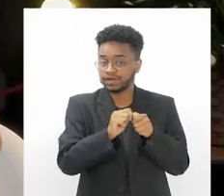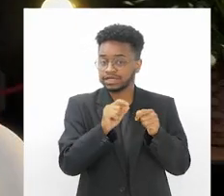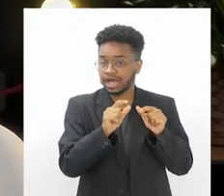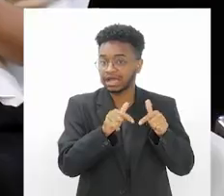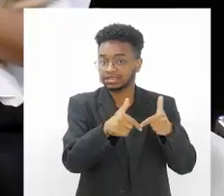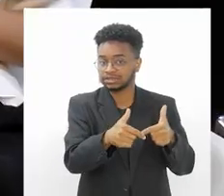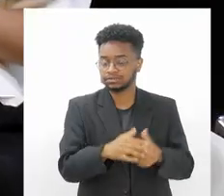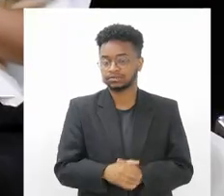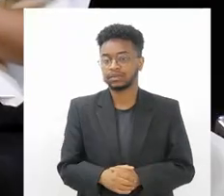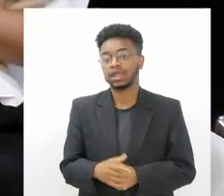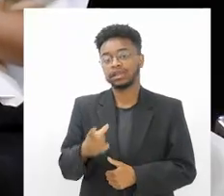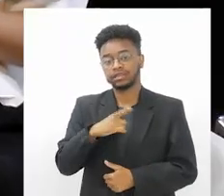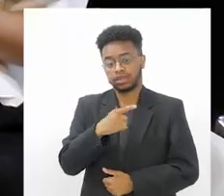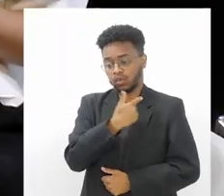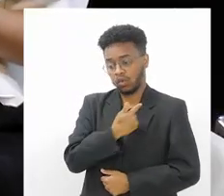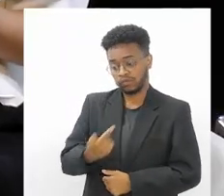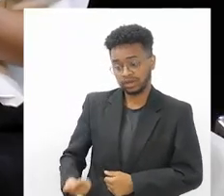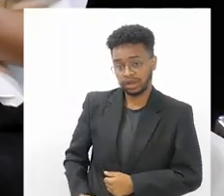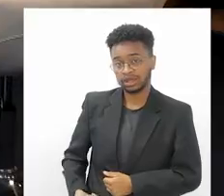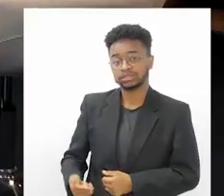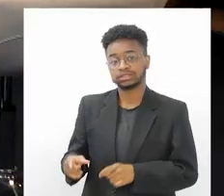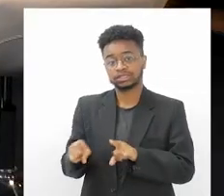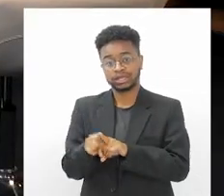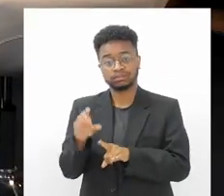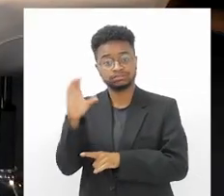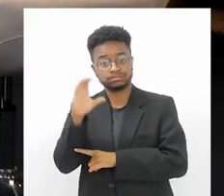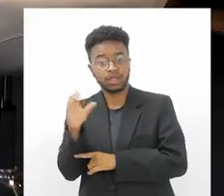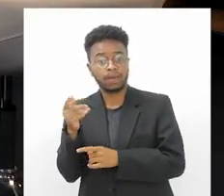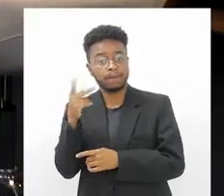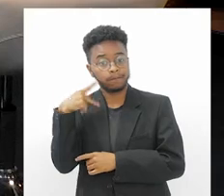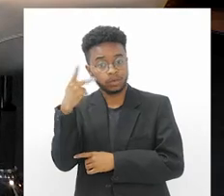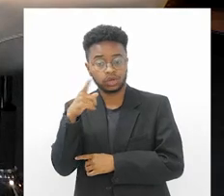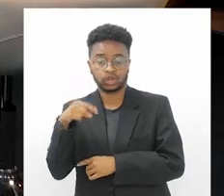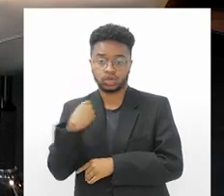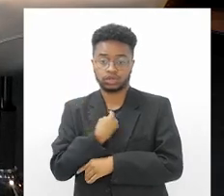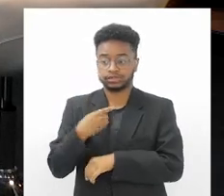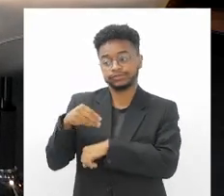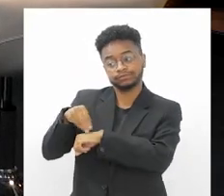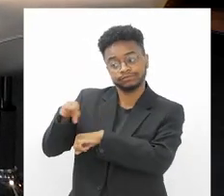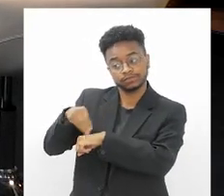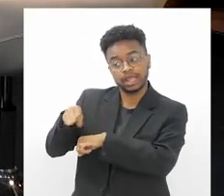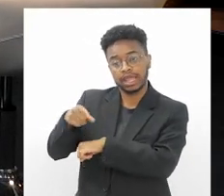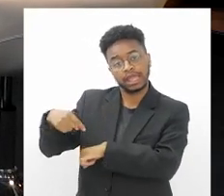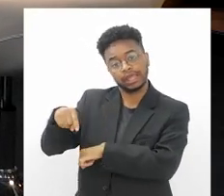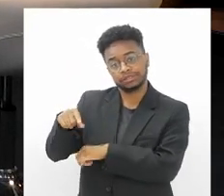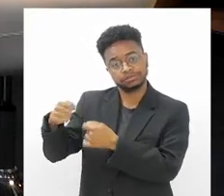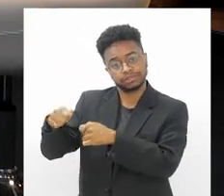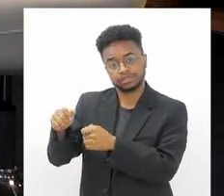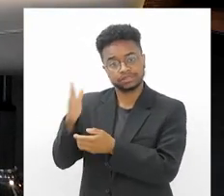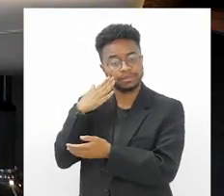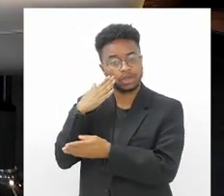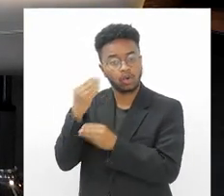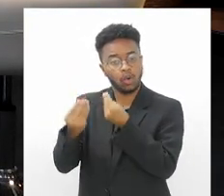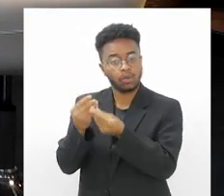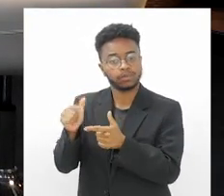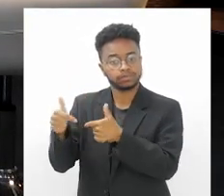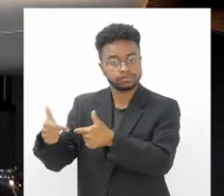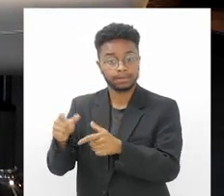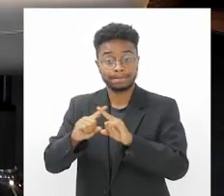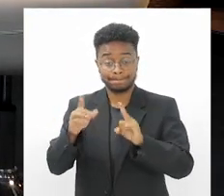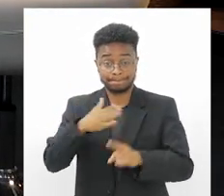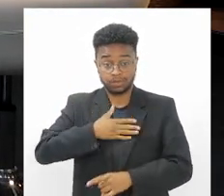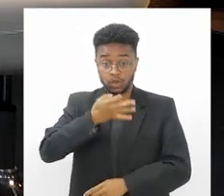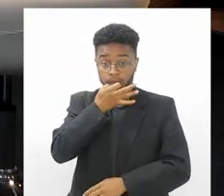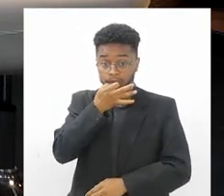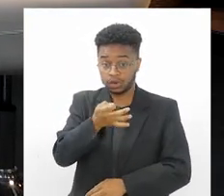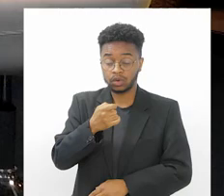cientistas políticos, aos governantes. Isso. A gente vocês estão dando passa a bola. Isso. Né? Então, assim, Agora, na